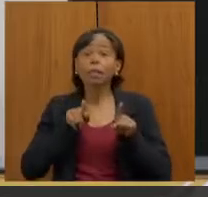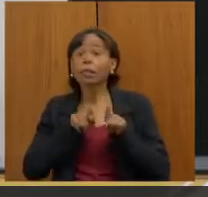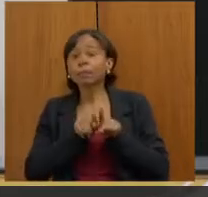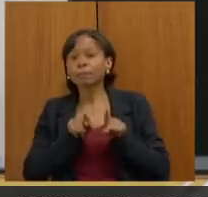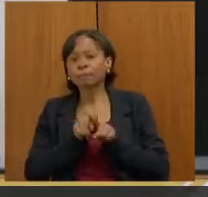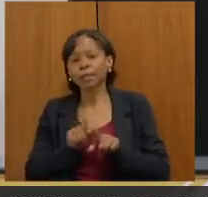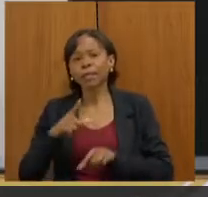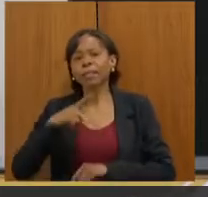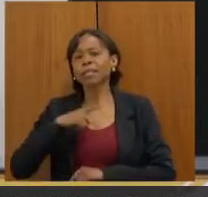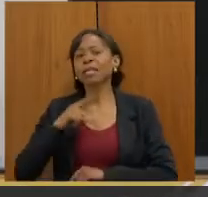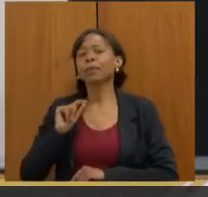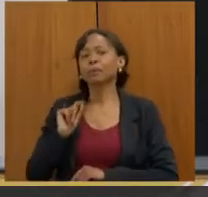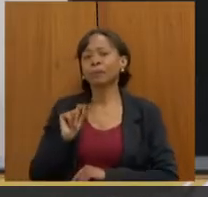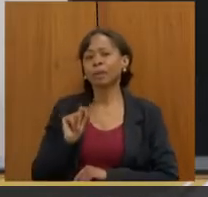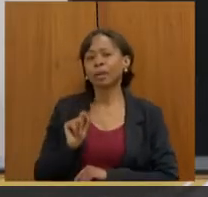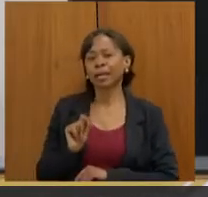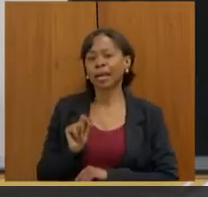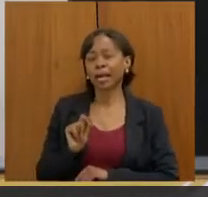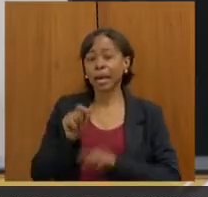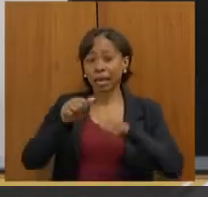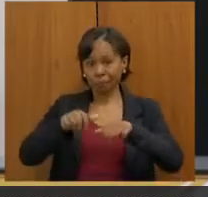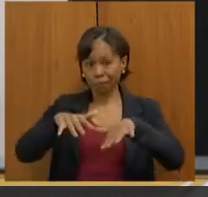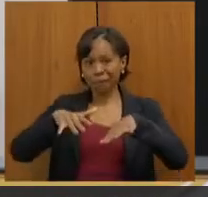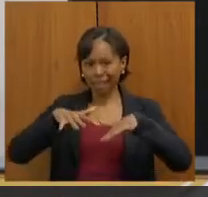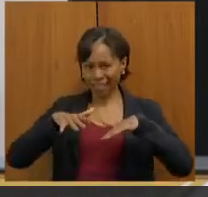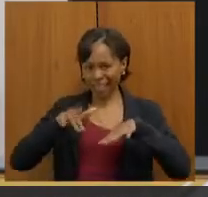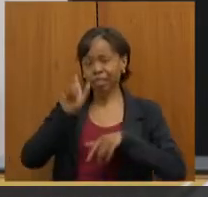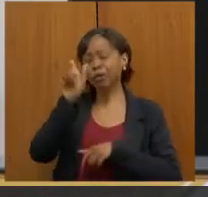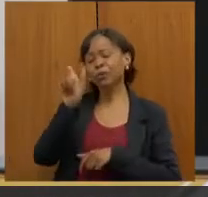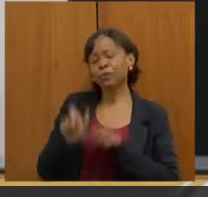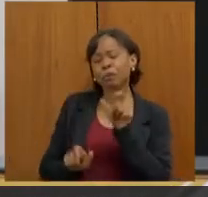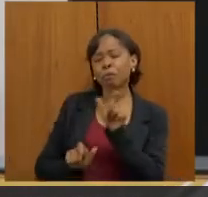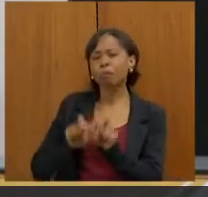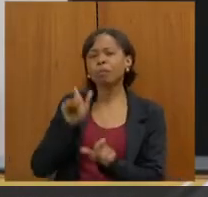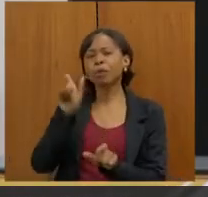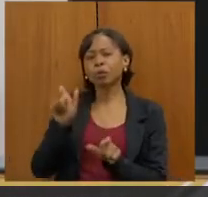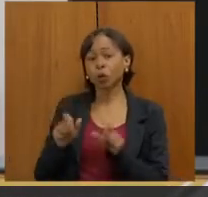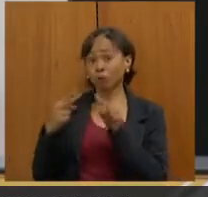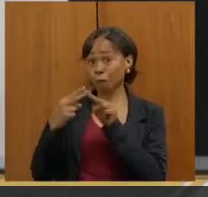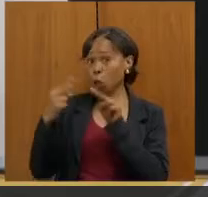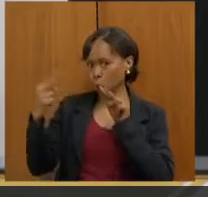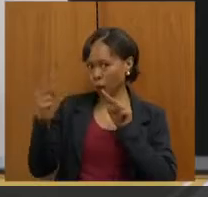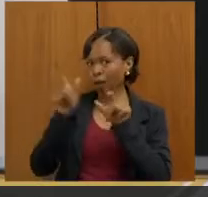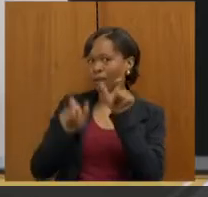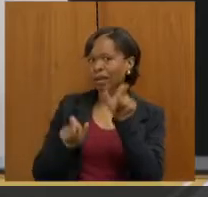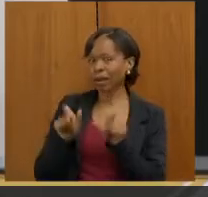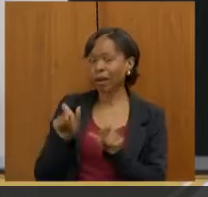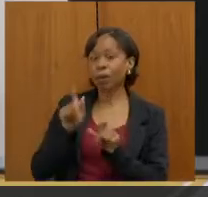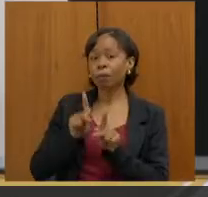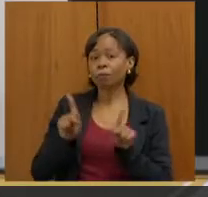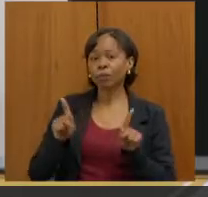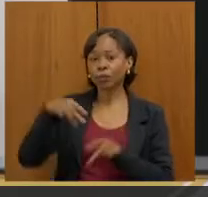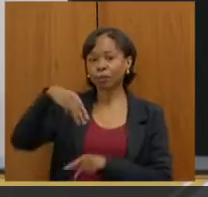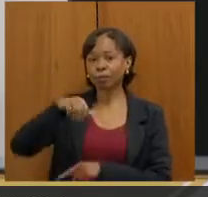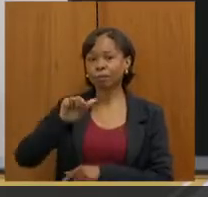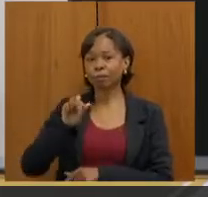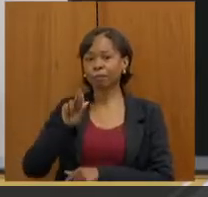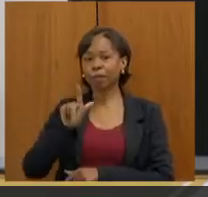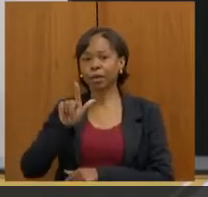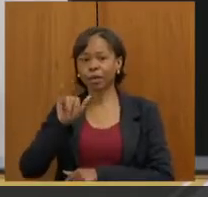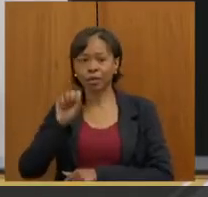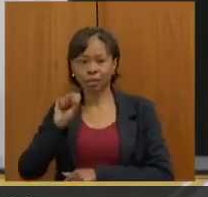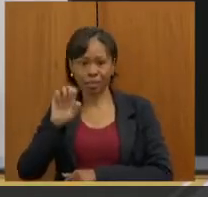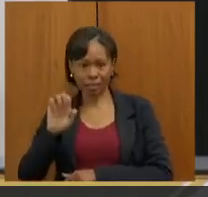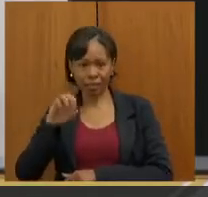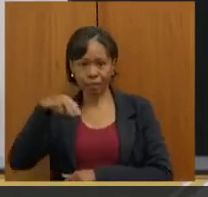nossa plenário virtual a querida professora Marlise Matos